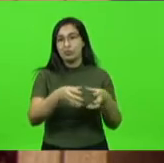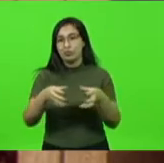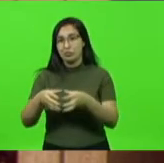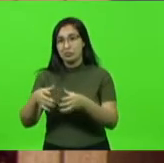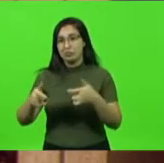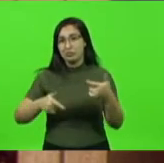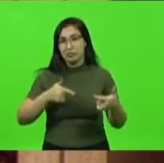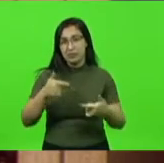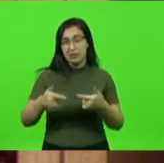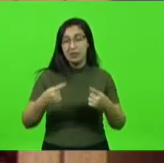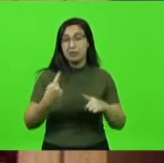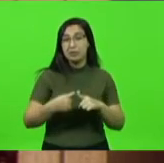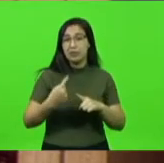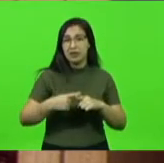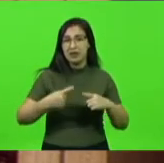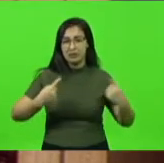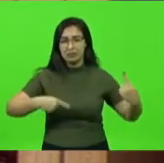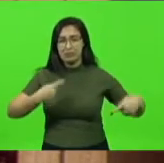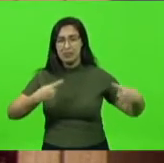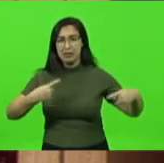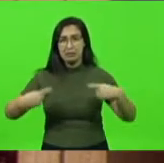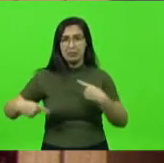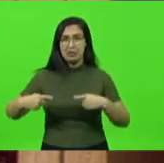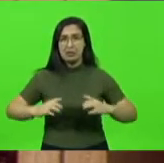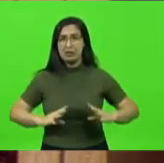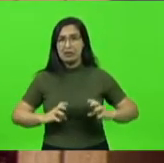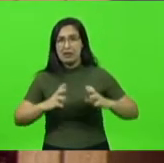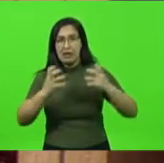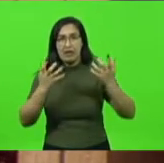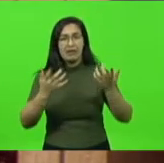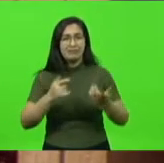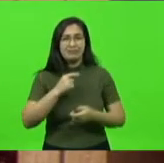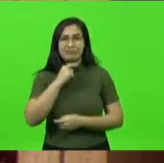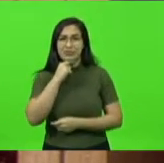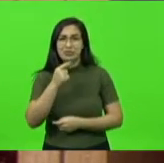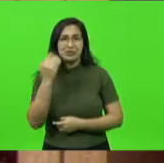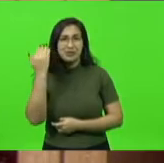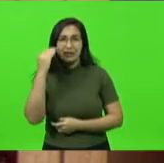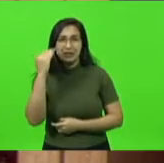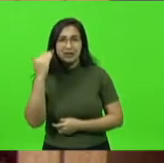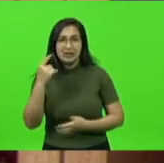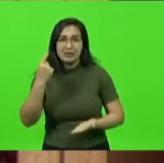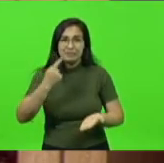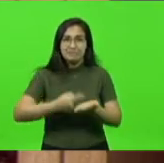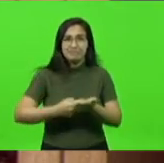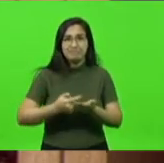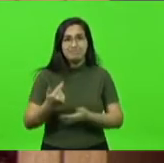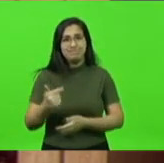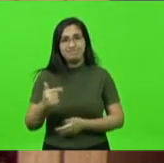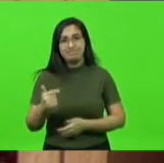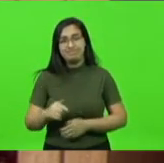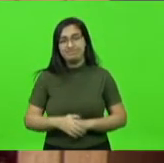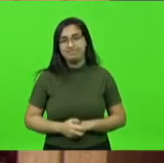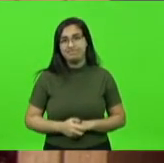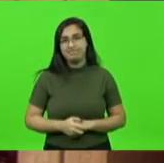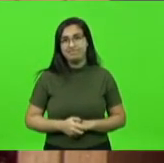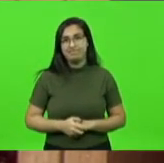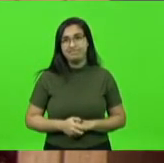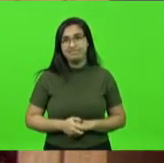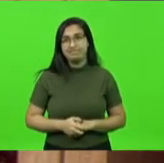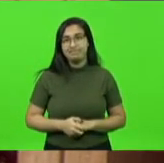a discussão se acalorou a tal que não se pôde ter entendimento. Eu quero dizer uma coisa para o meu colega